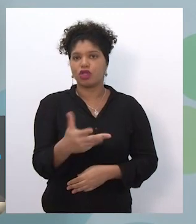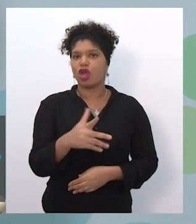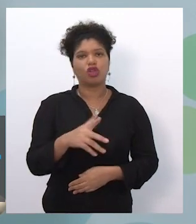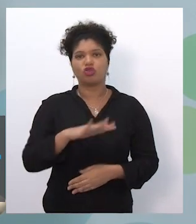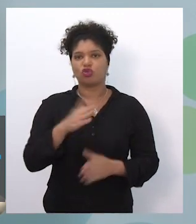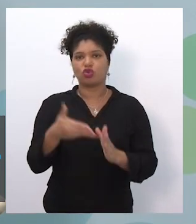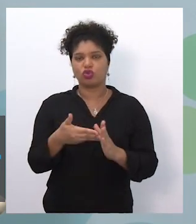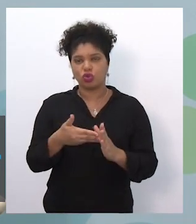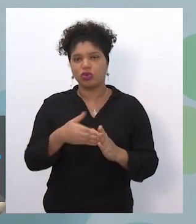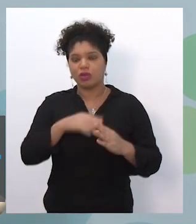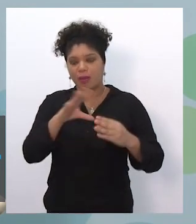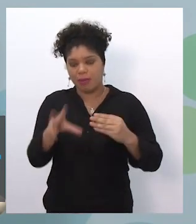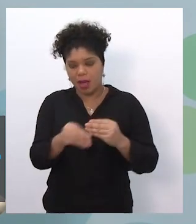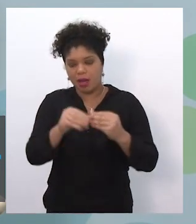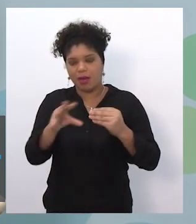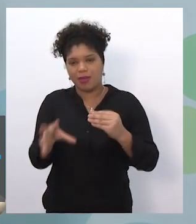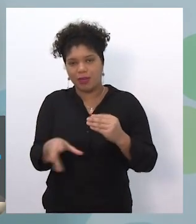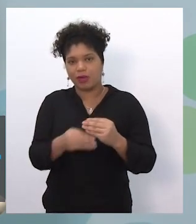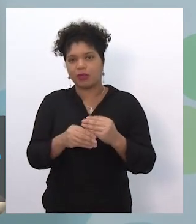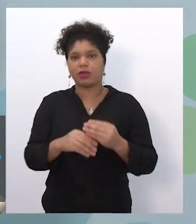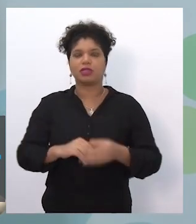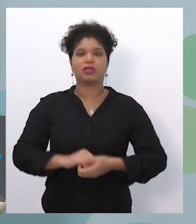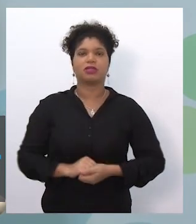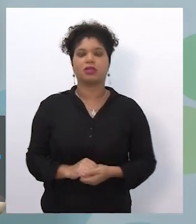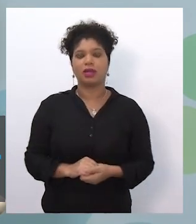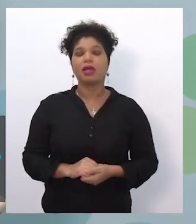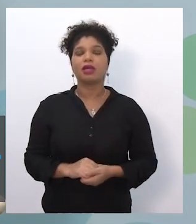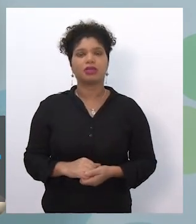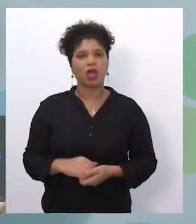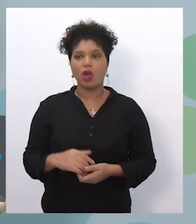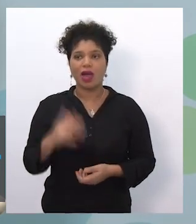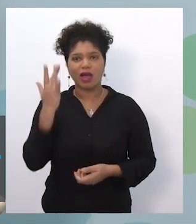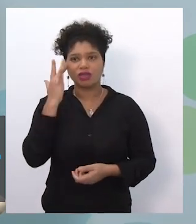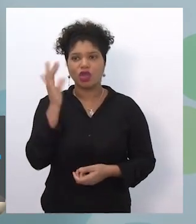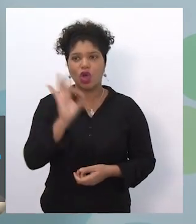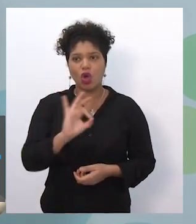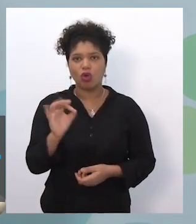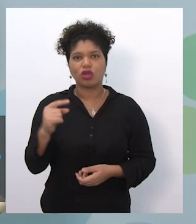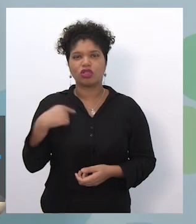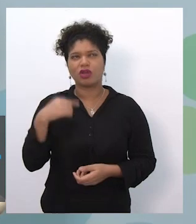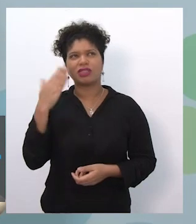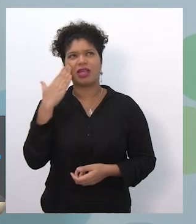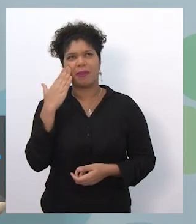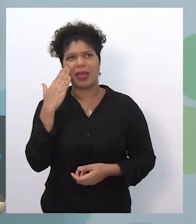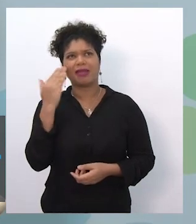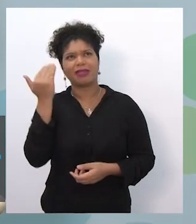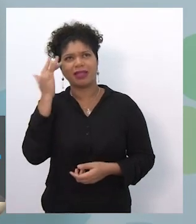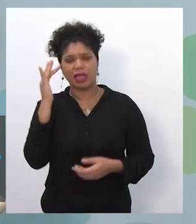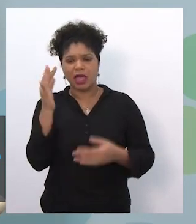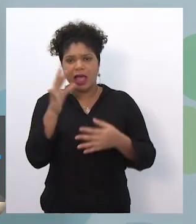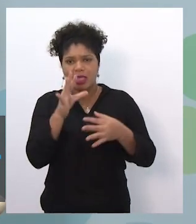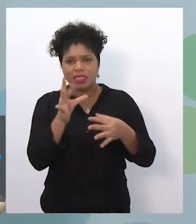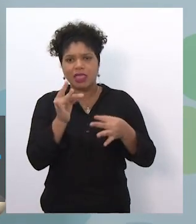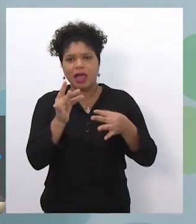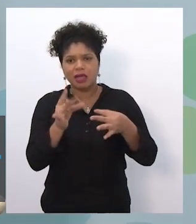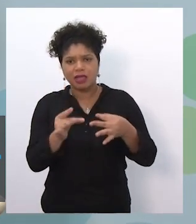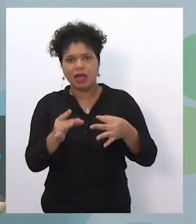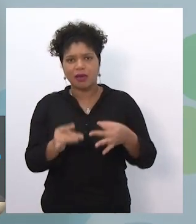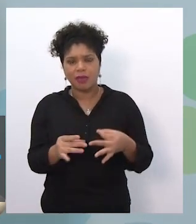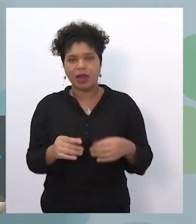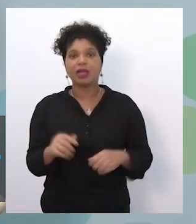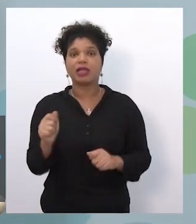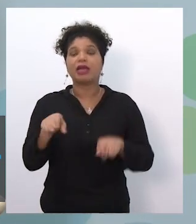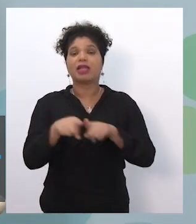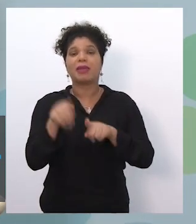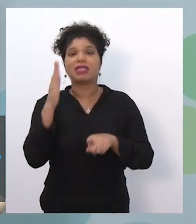tá? Numa língua, né, estrangeira americana. Então, eu acho legal a gente já desmistificar um pouco disso daí. Depois a gente também vai falar do